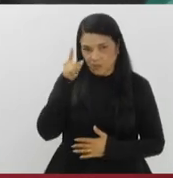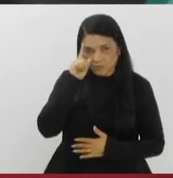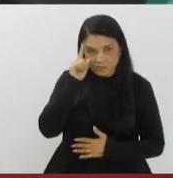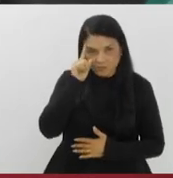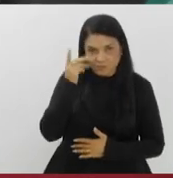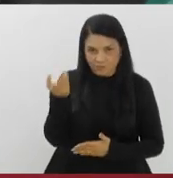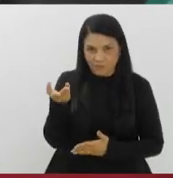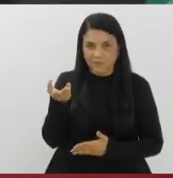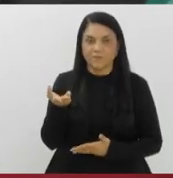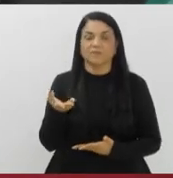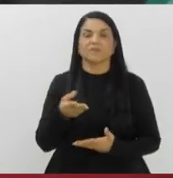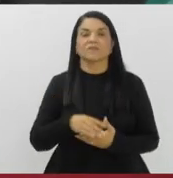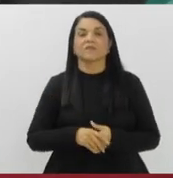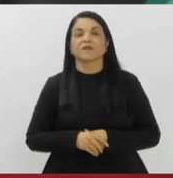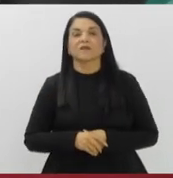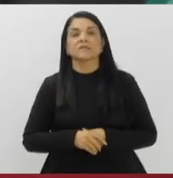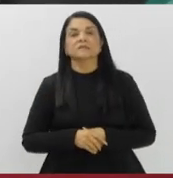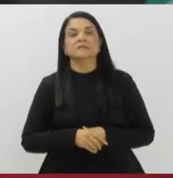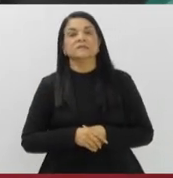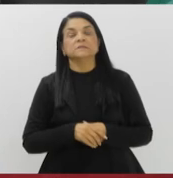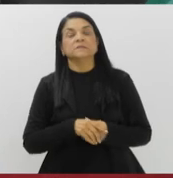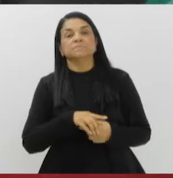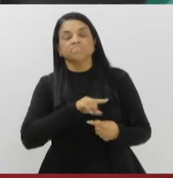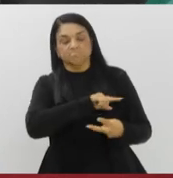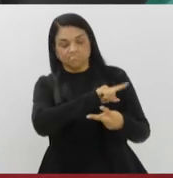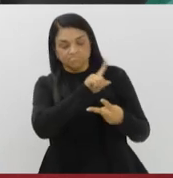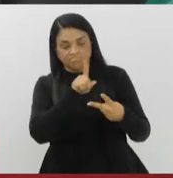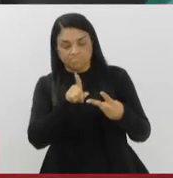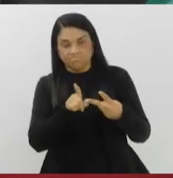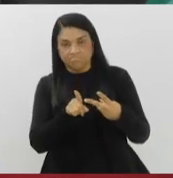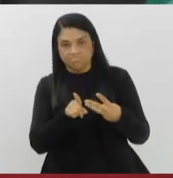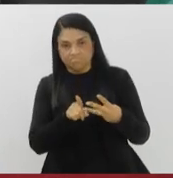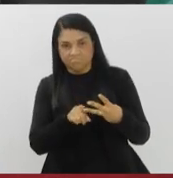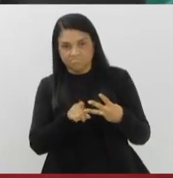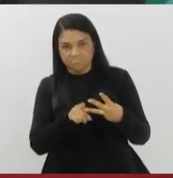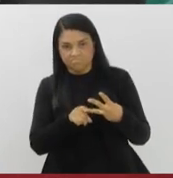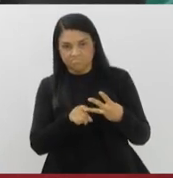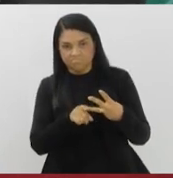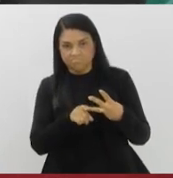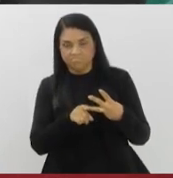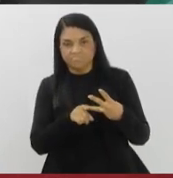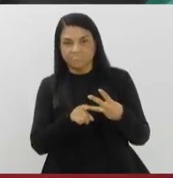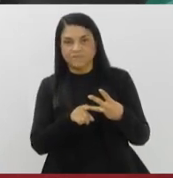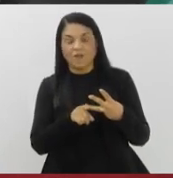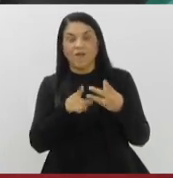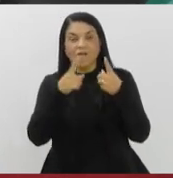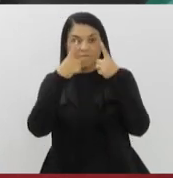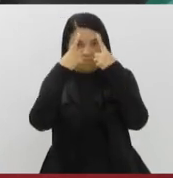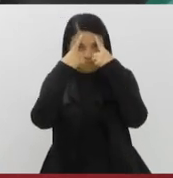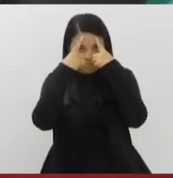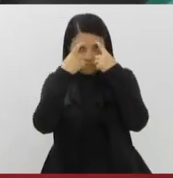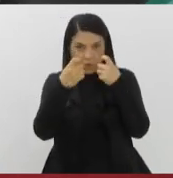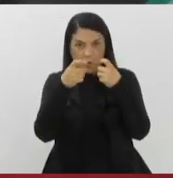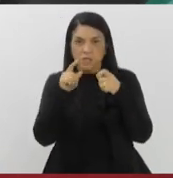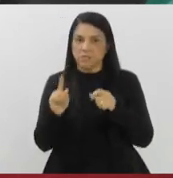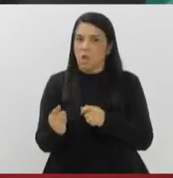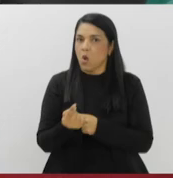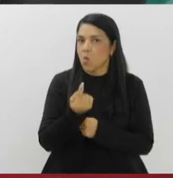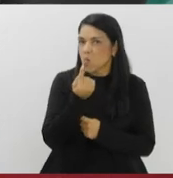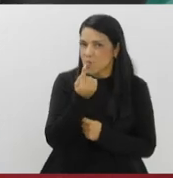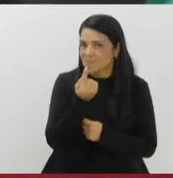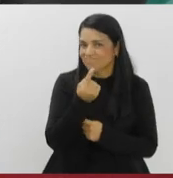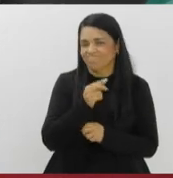outra coisa também, que aí vocês falaram muito bem, que a gente vivencia, que são as violências. Não é uma, são